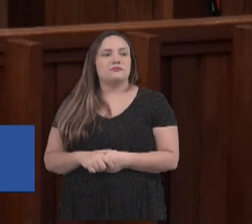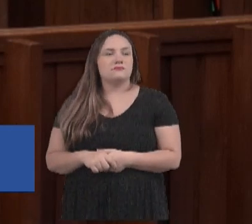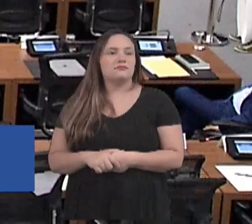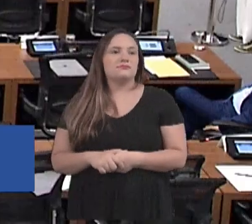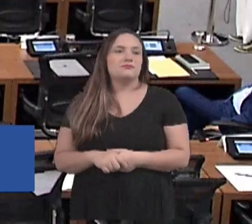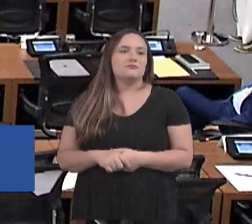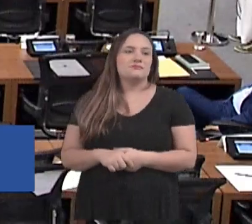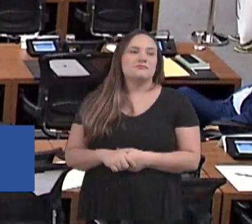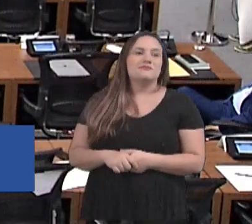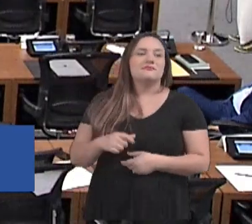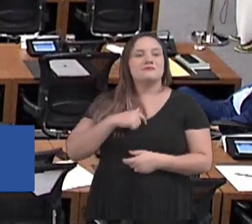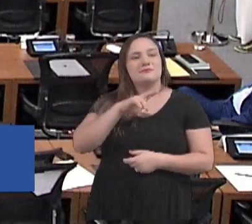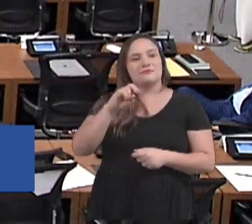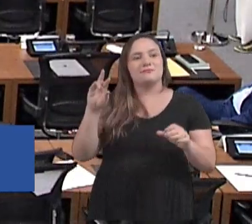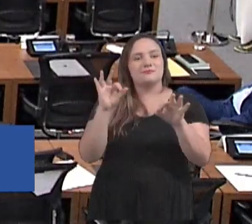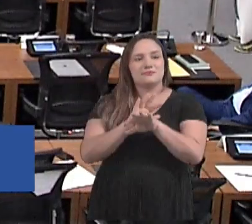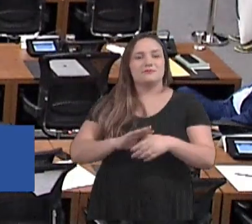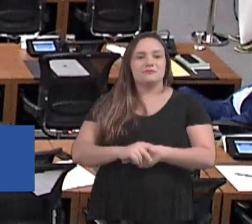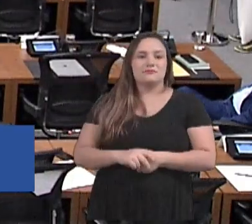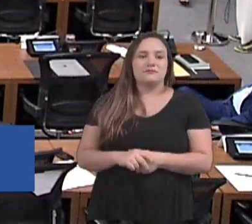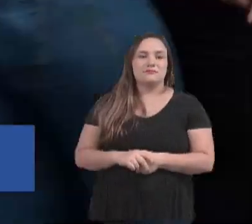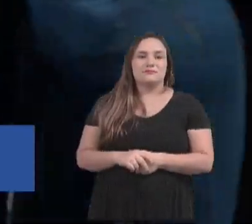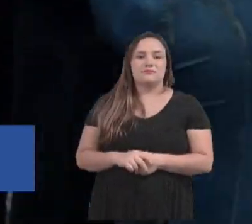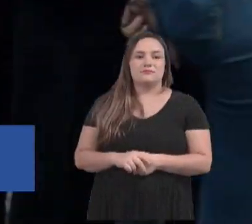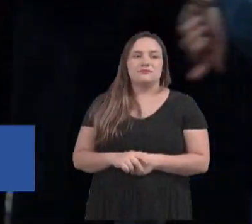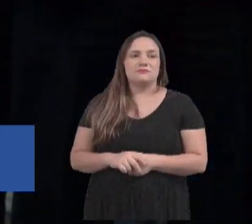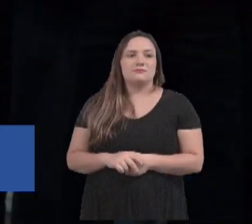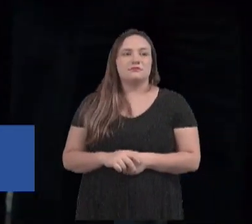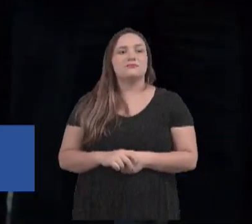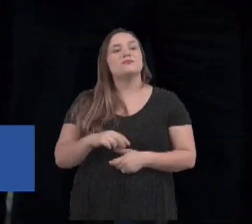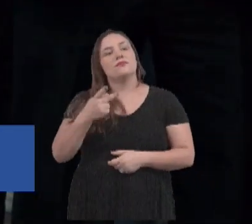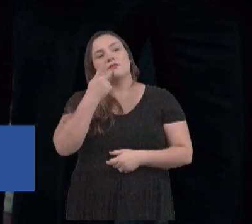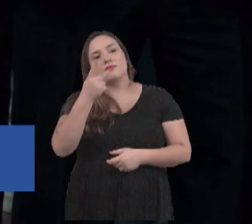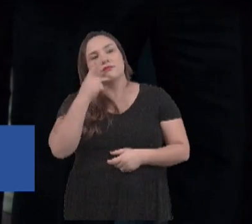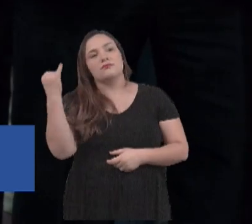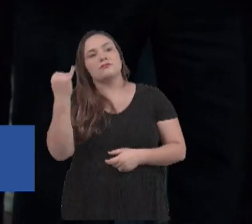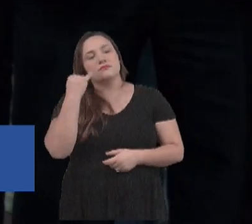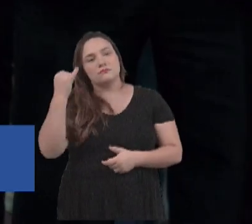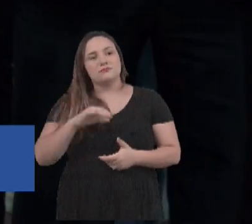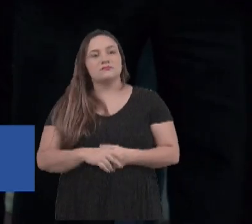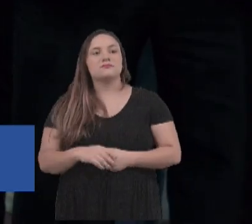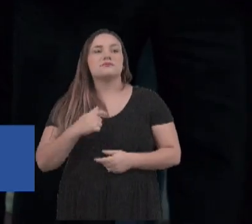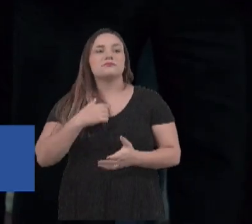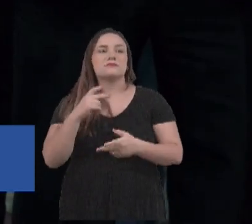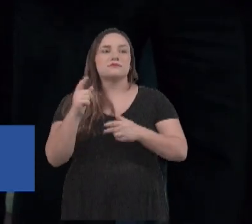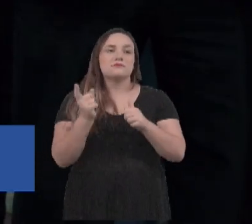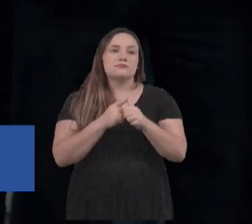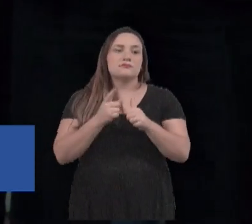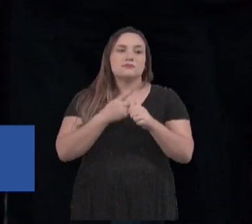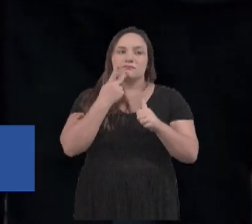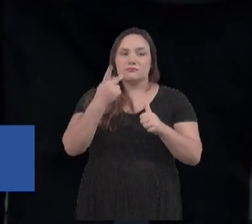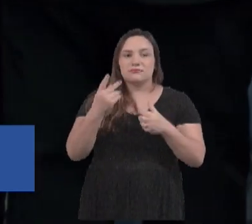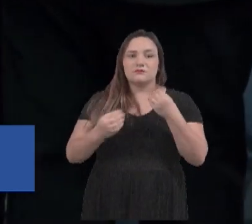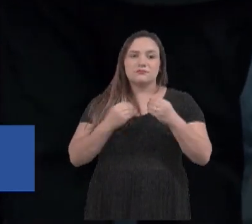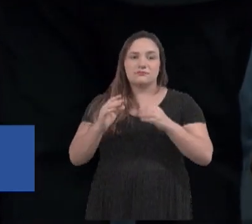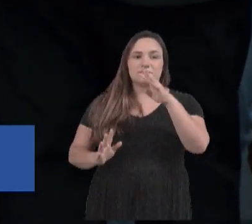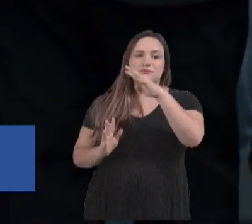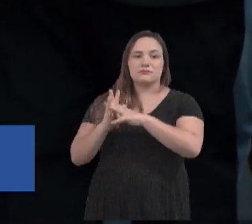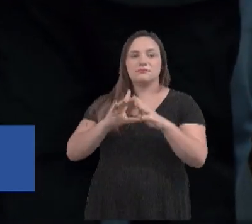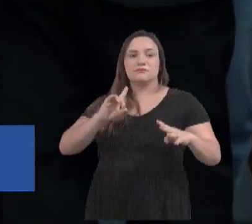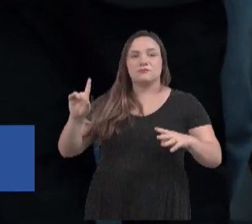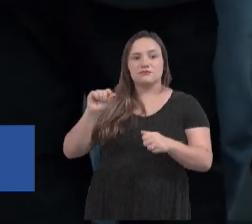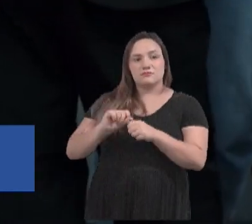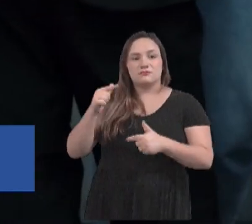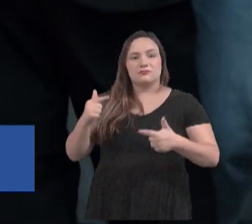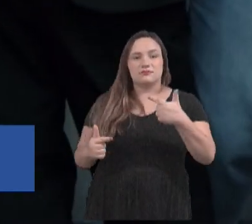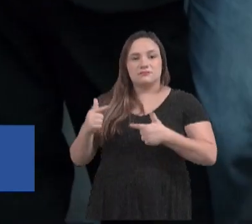Tem que ser rápido para dar tempo de eu concluir, por favor. Deputado, acho que a sua fala aqui é fundamental. Primeiro, para a gente dizer como é que a extrema-direita faz política, que